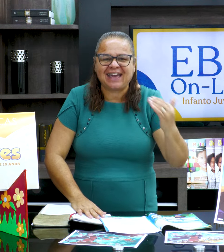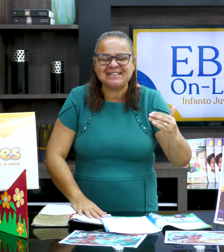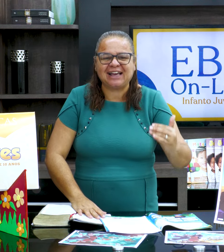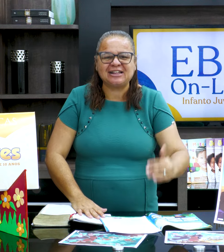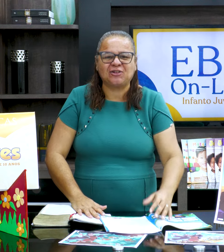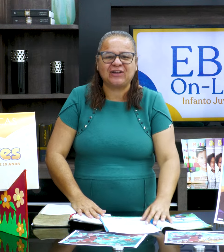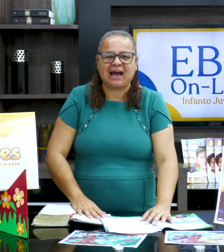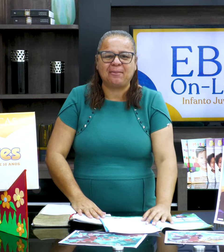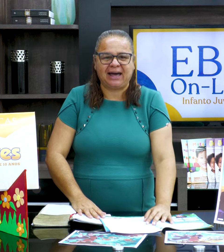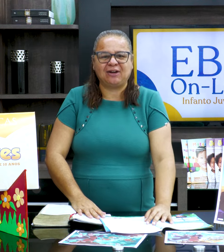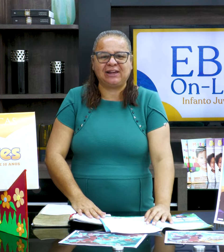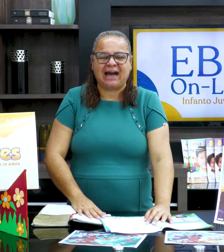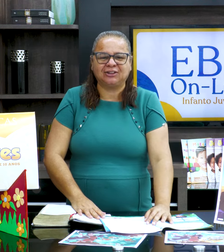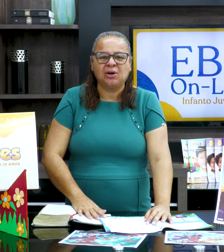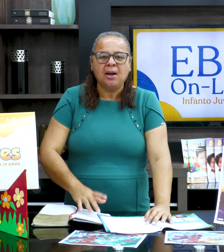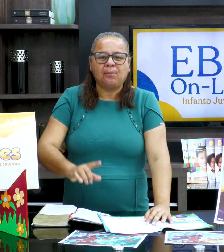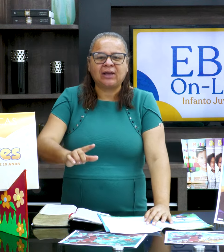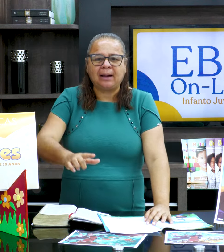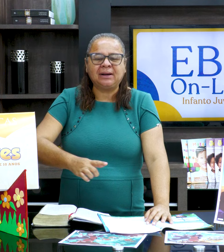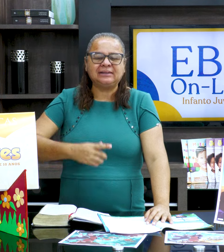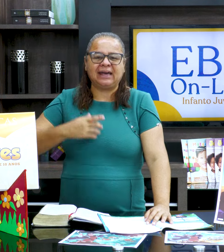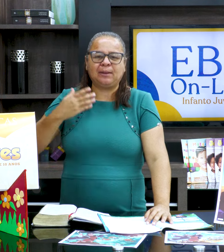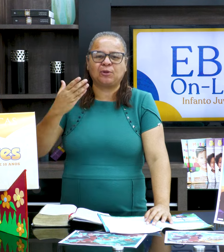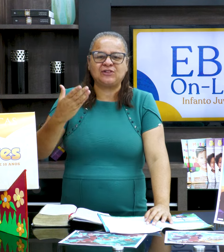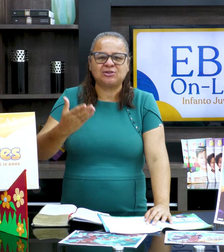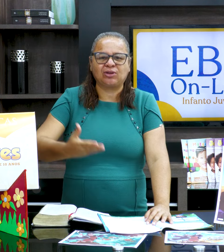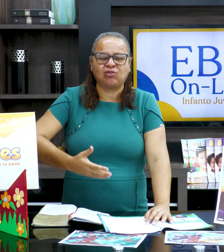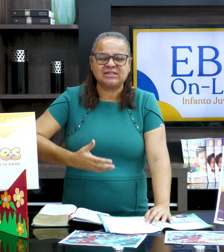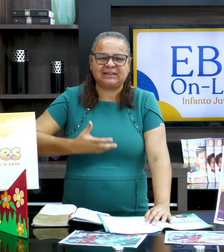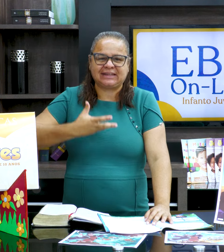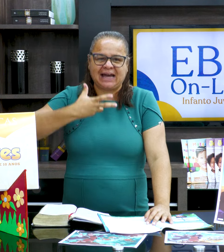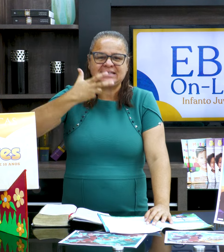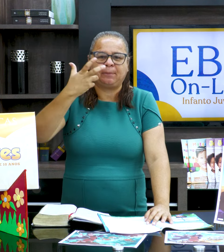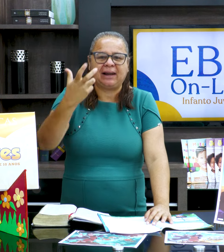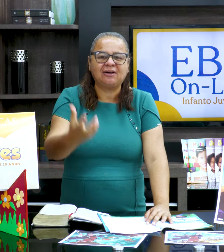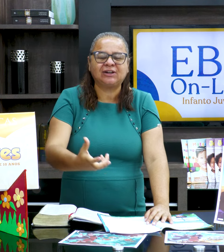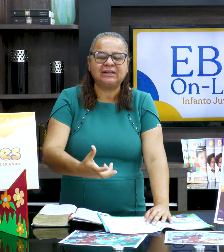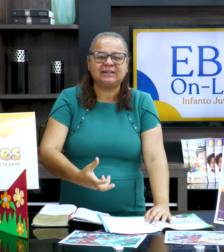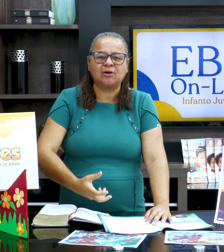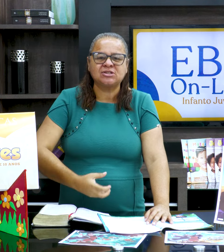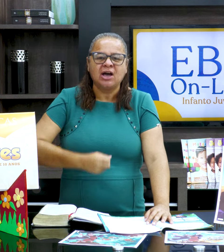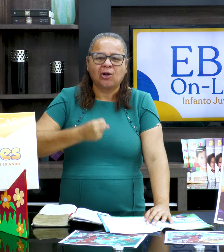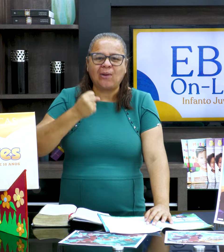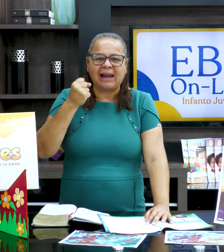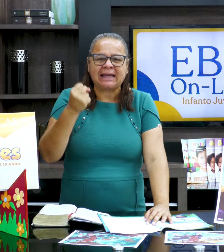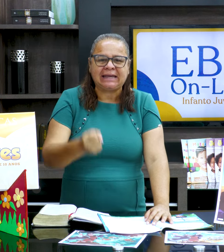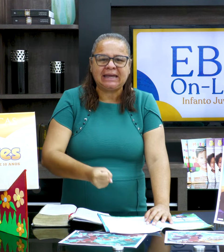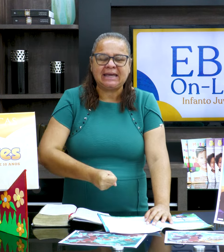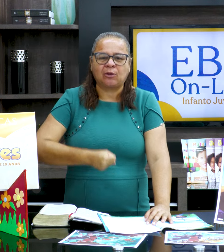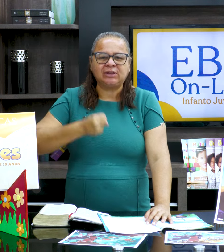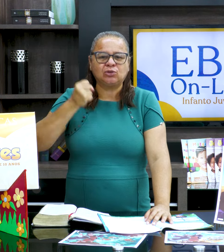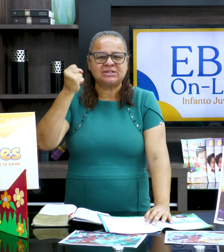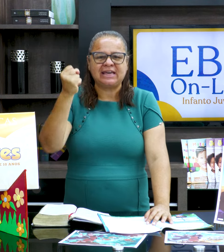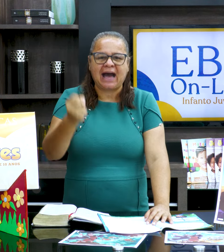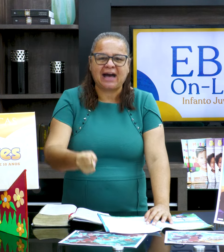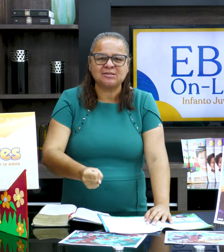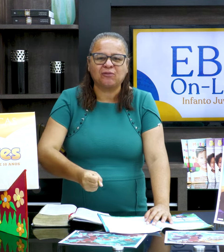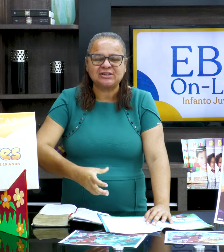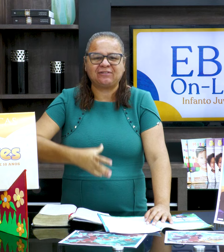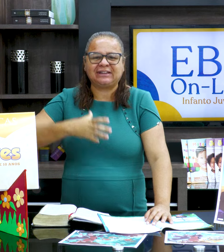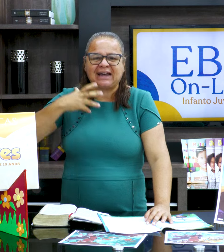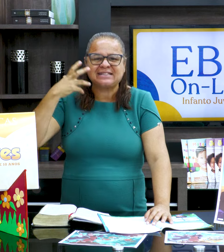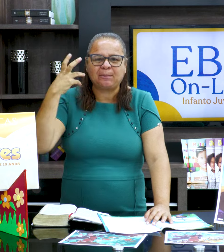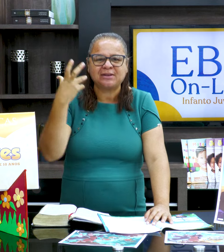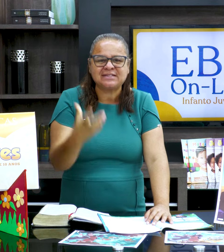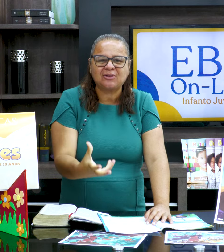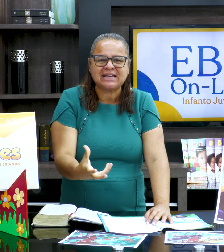certeza eles vão ficar Maravilhado porque a maneira professor que você traz a palavra de Deus com alegria com entusiasmo